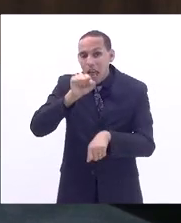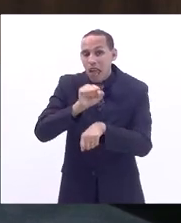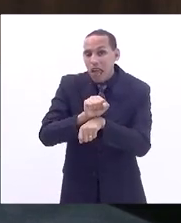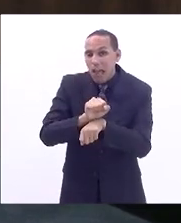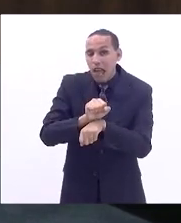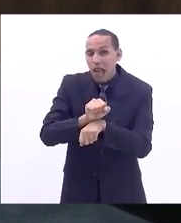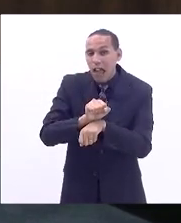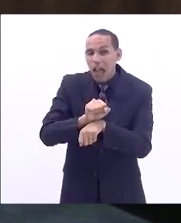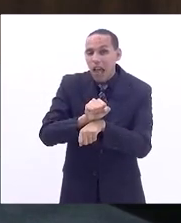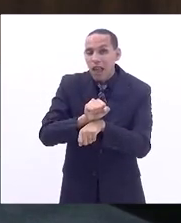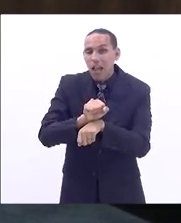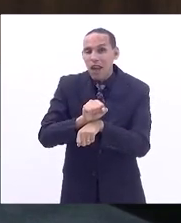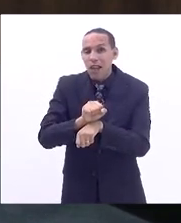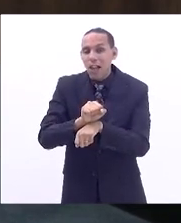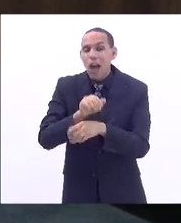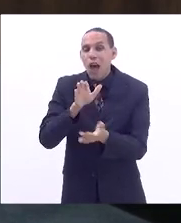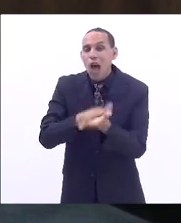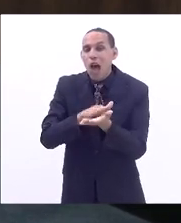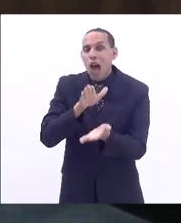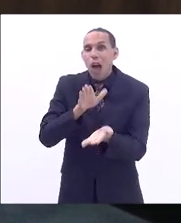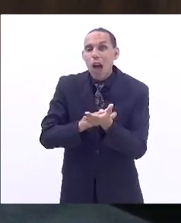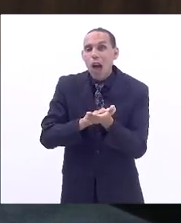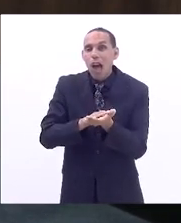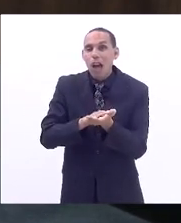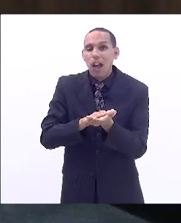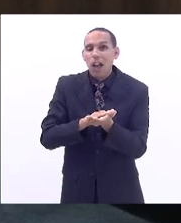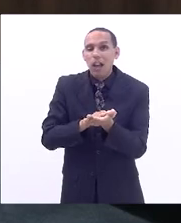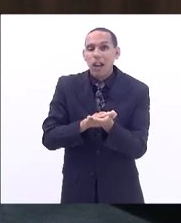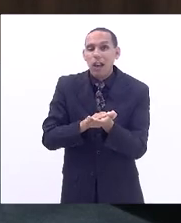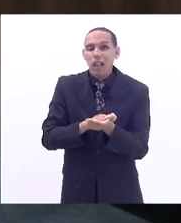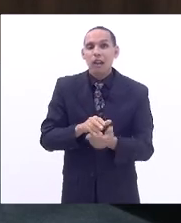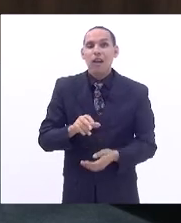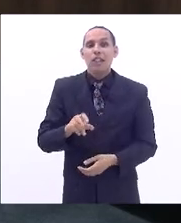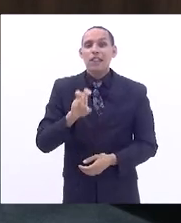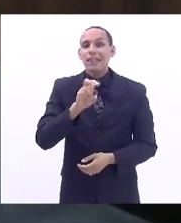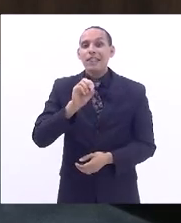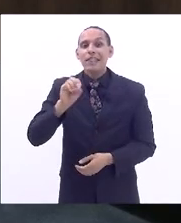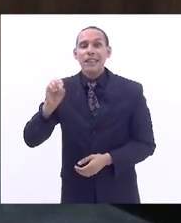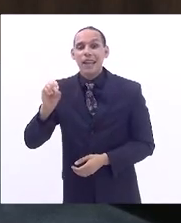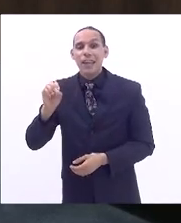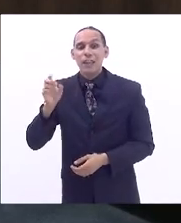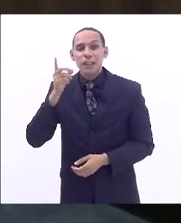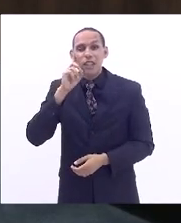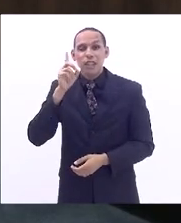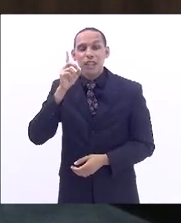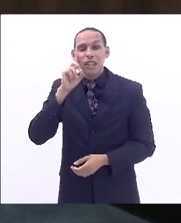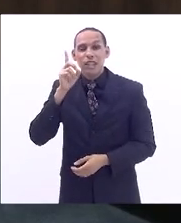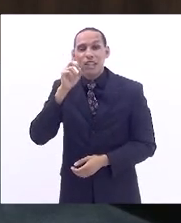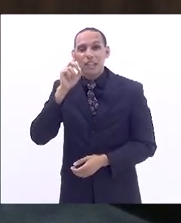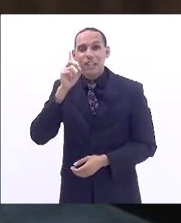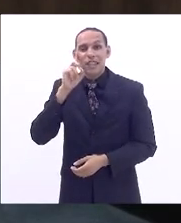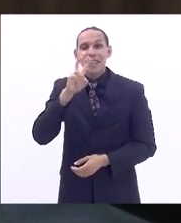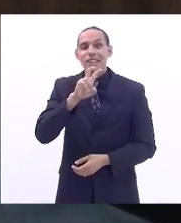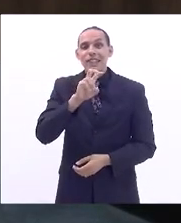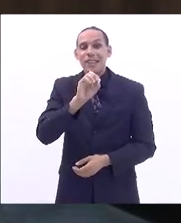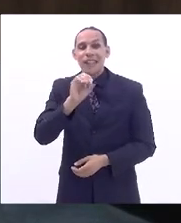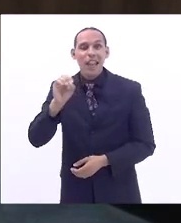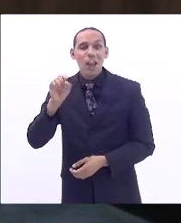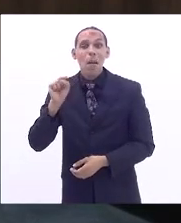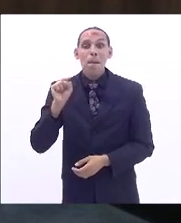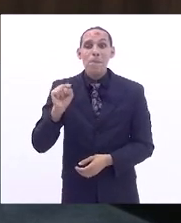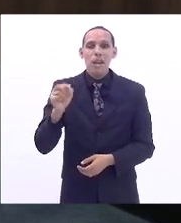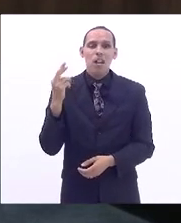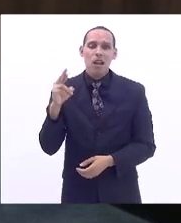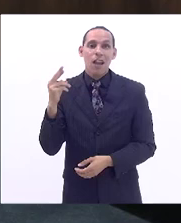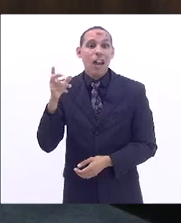parada será cobrado que e litros por dia a 500 mil